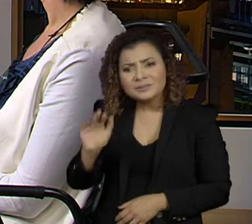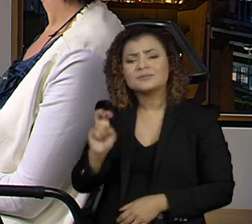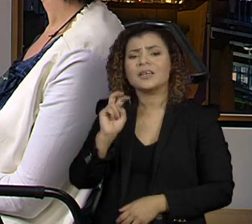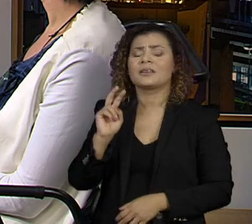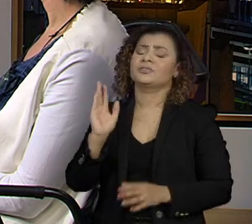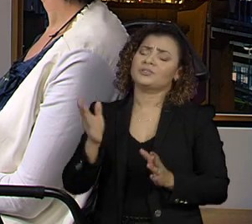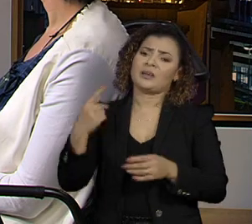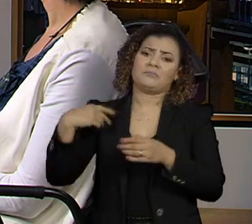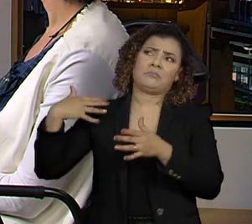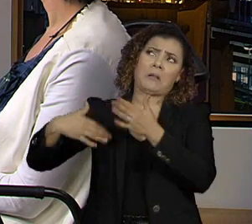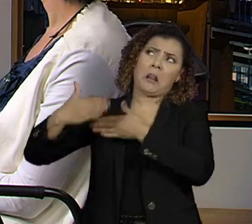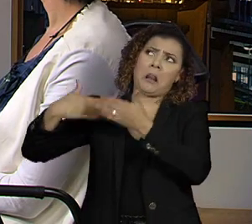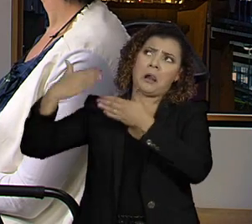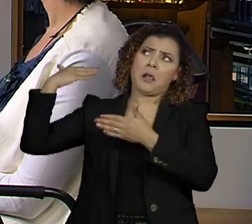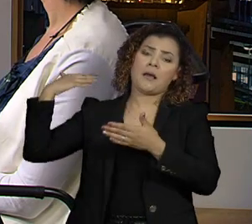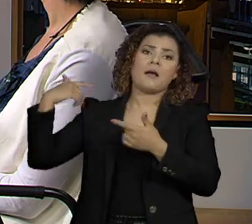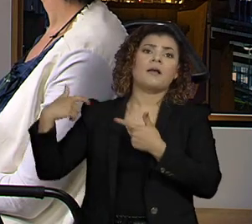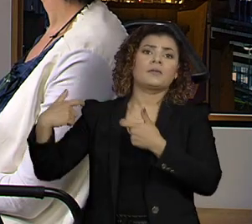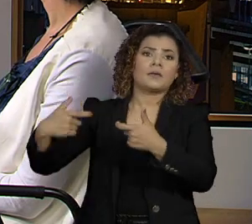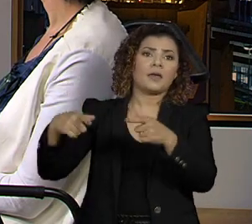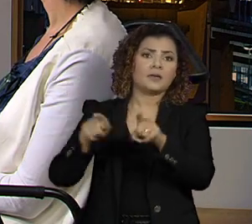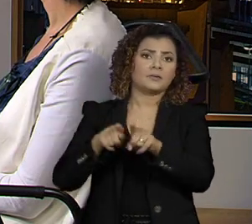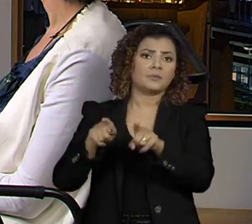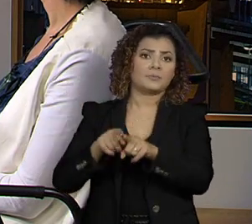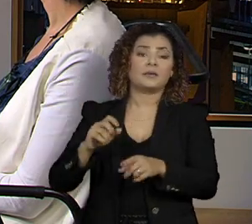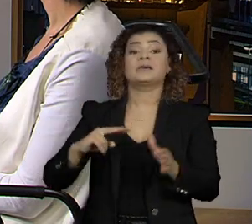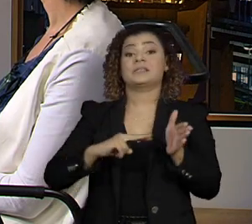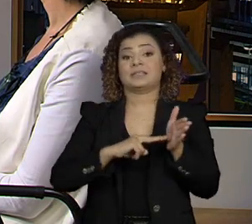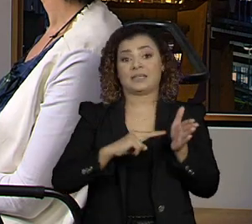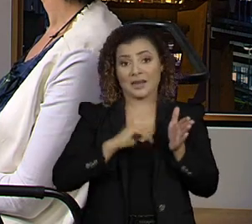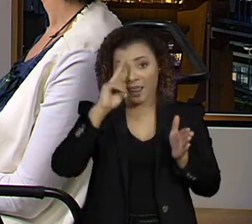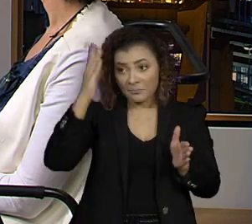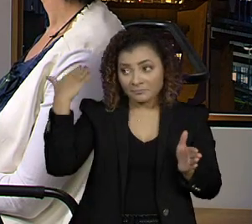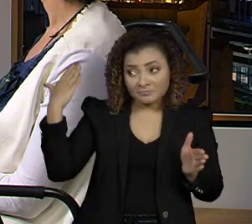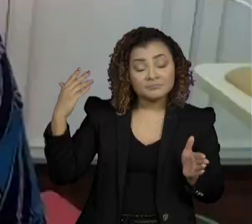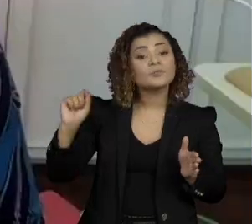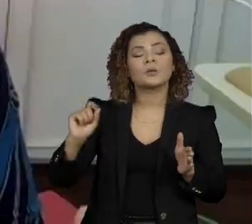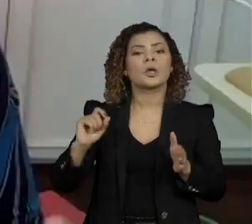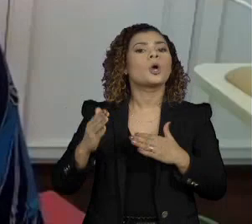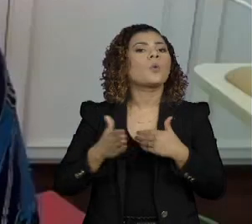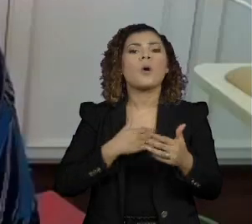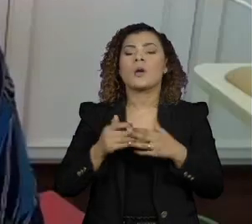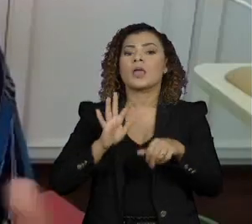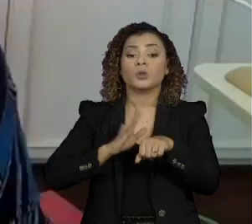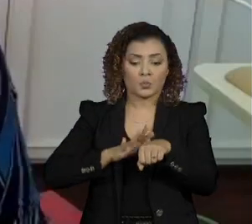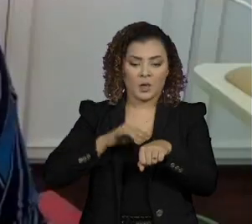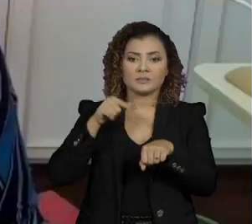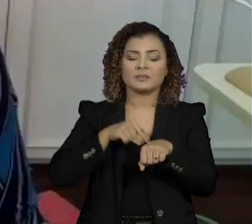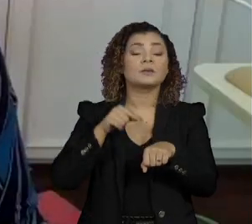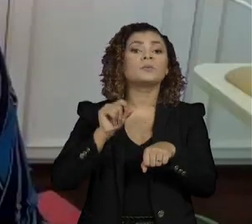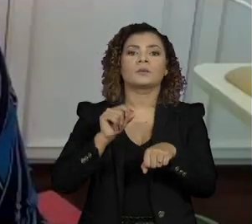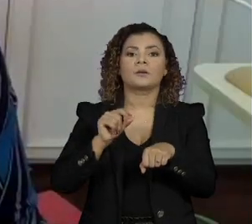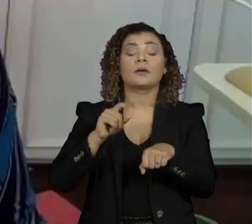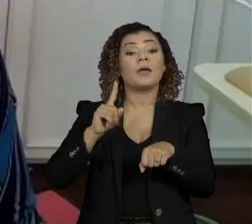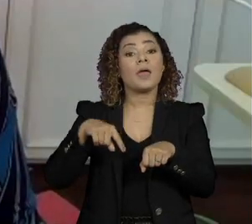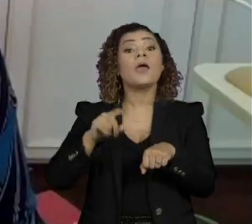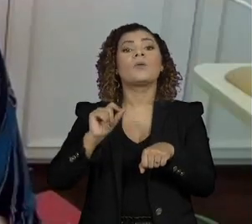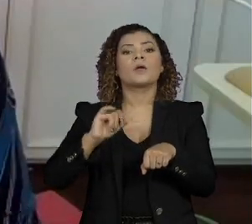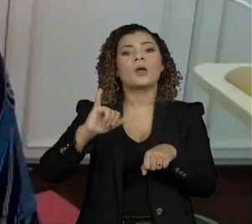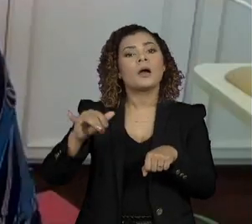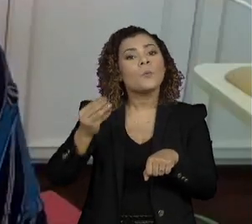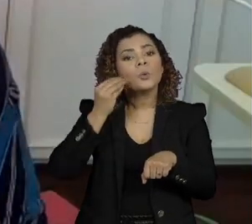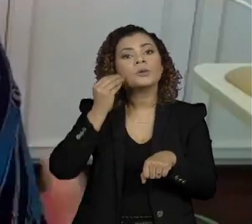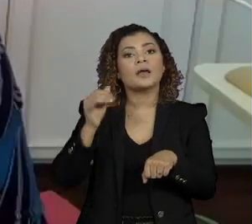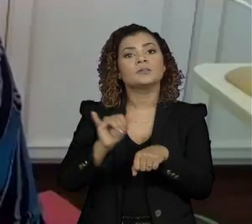da história da guerra do Peloponeso com Tucídides que toda peste é a ocasião para o florescimento